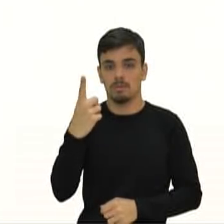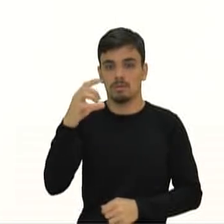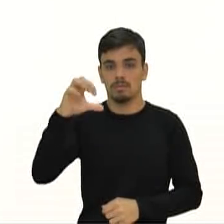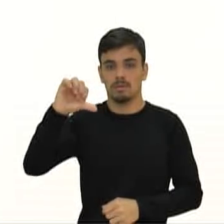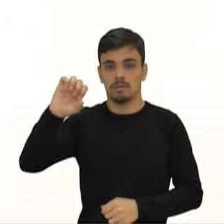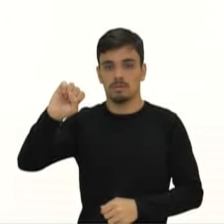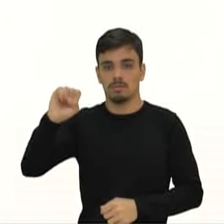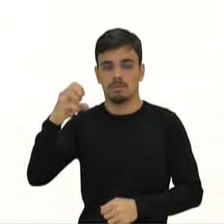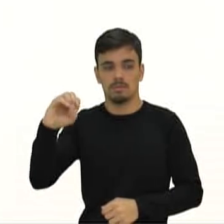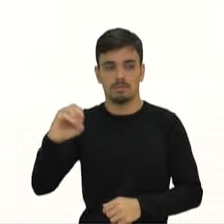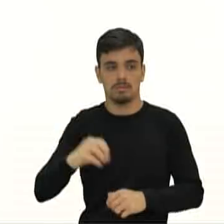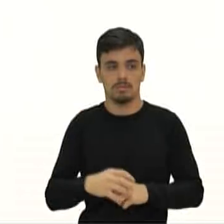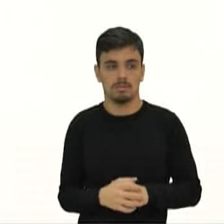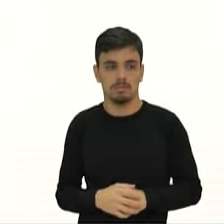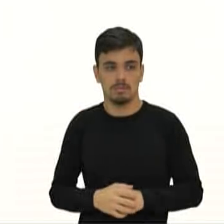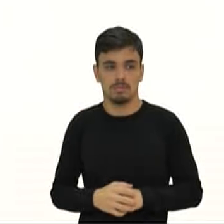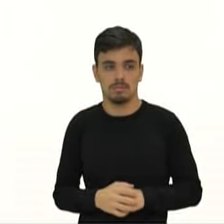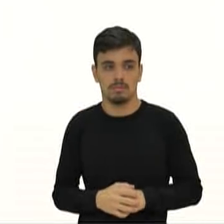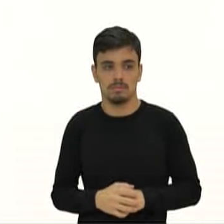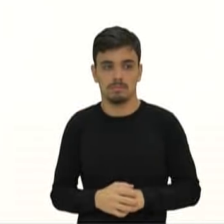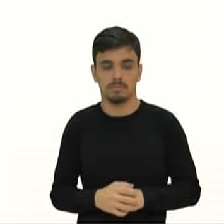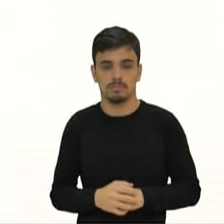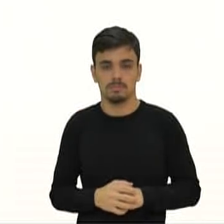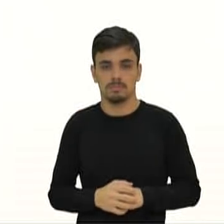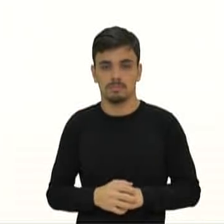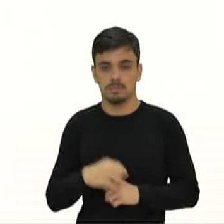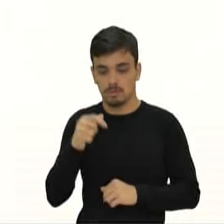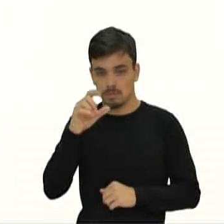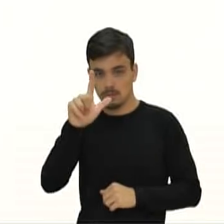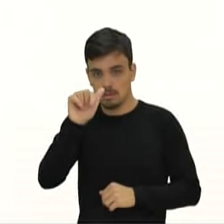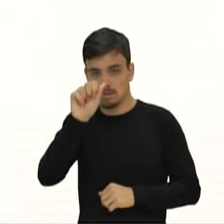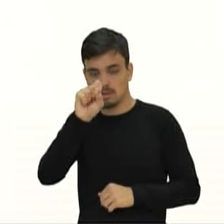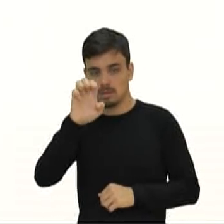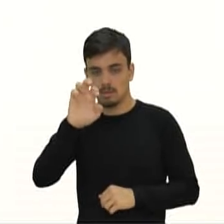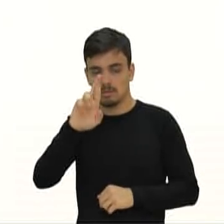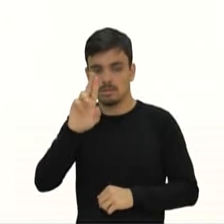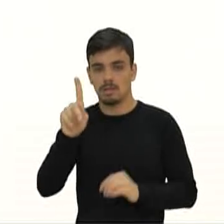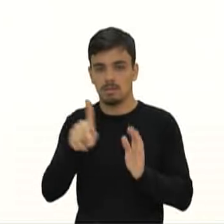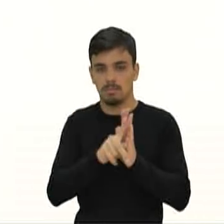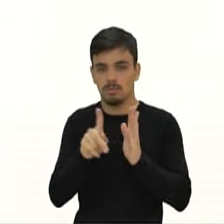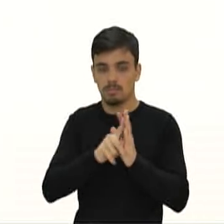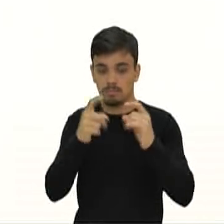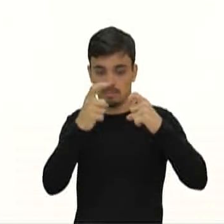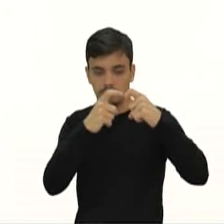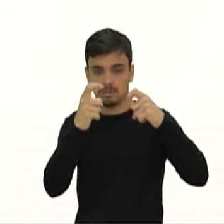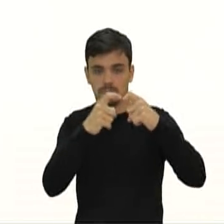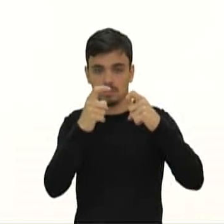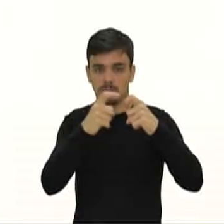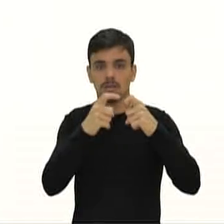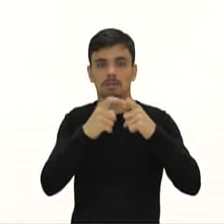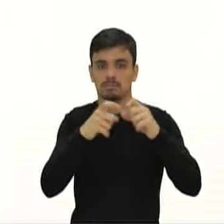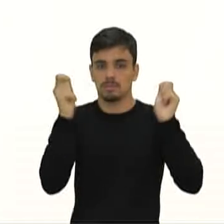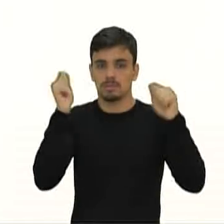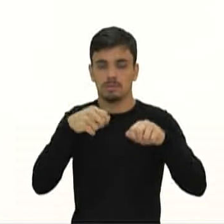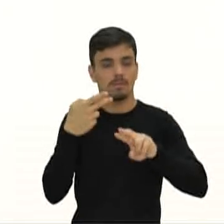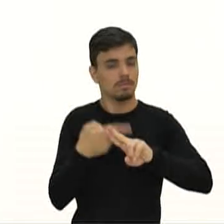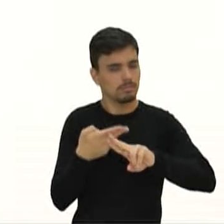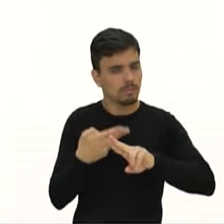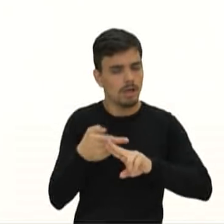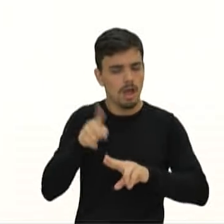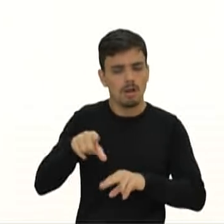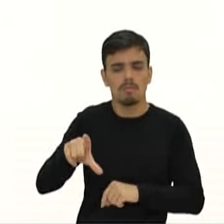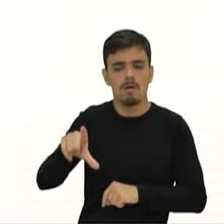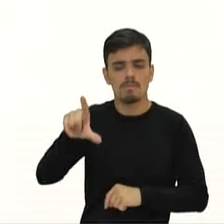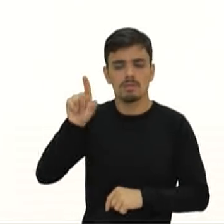1980, o laser foi cogitado para a medicina. Ainda era uma ideia que poderia ser uma opção,